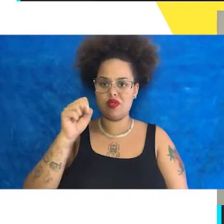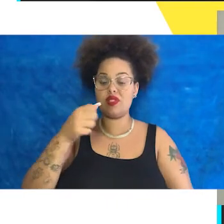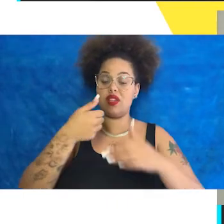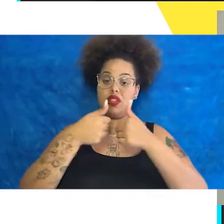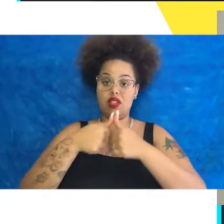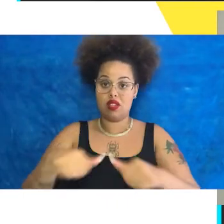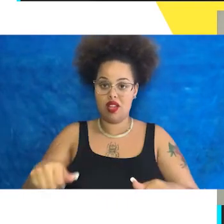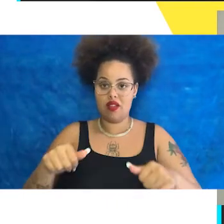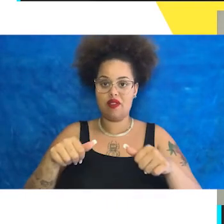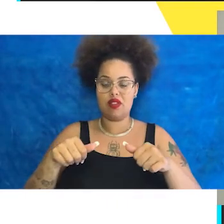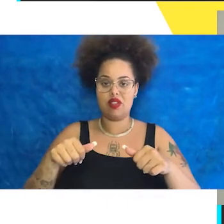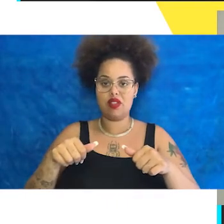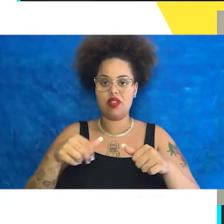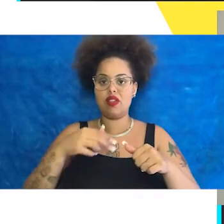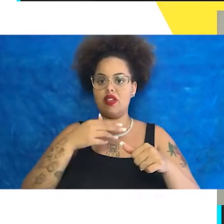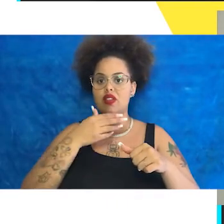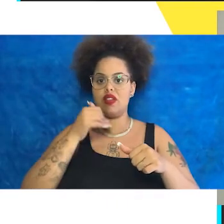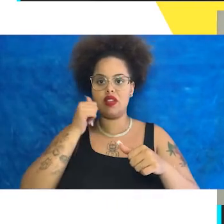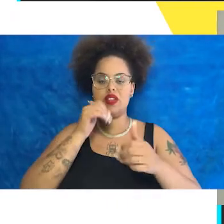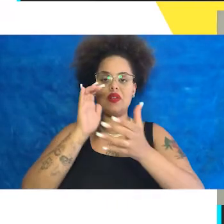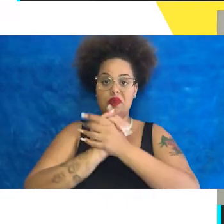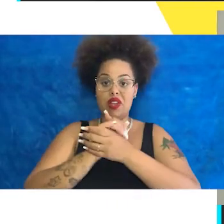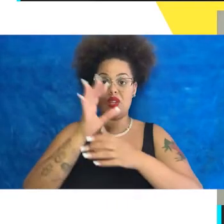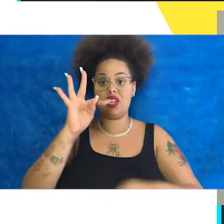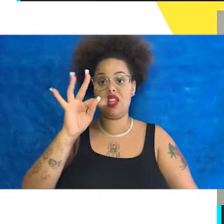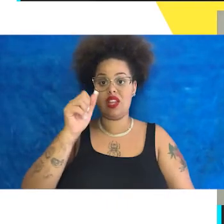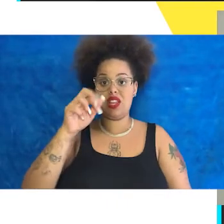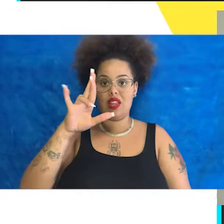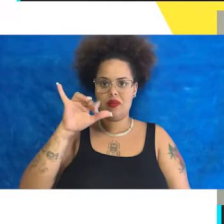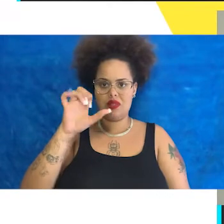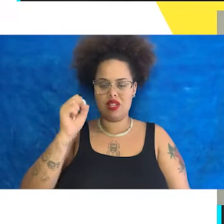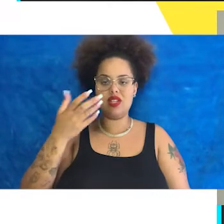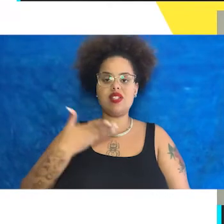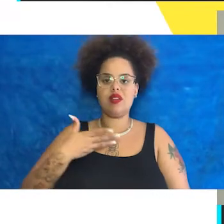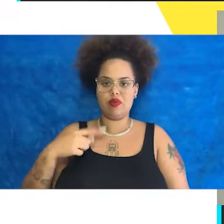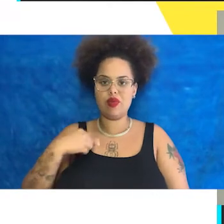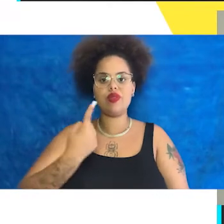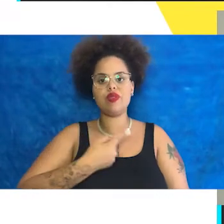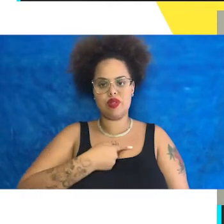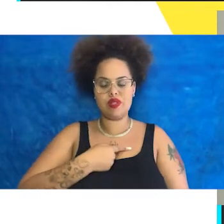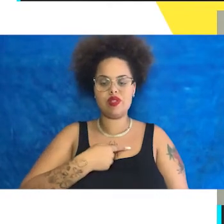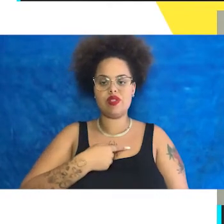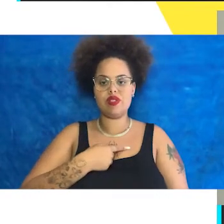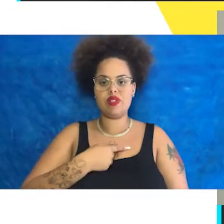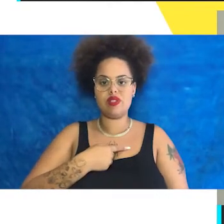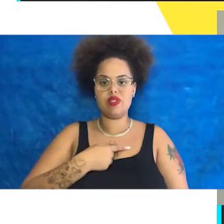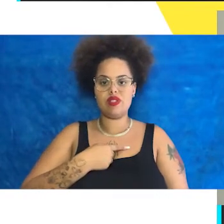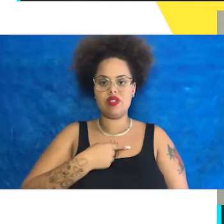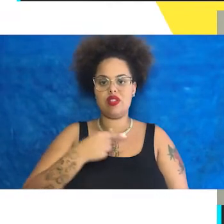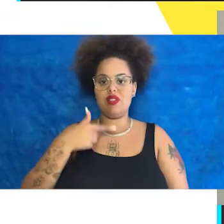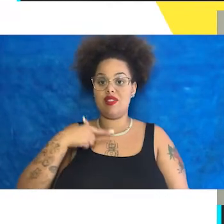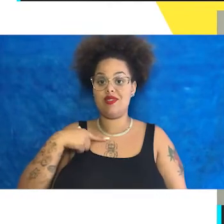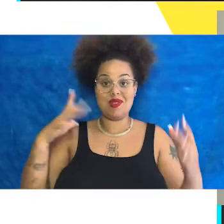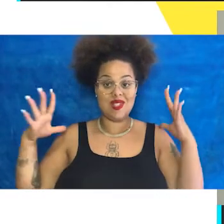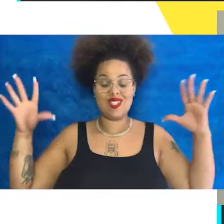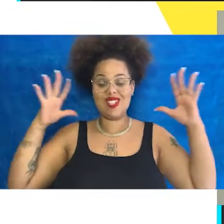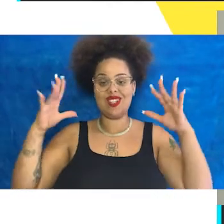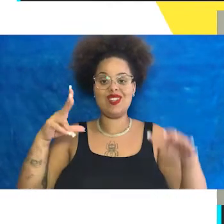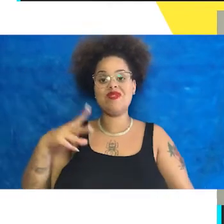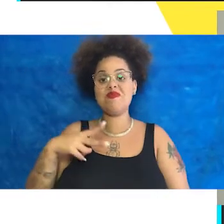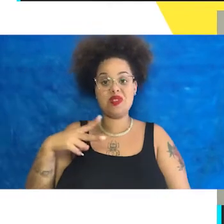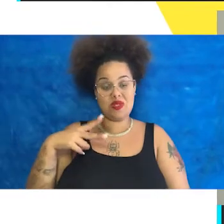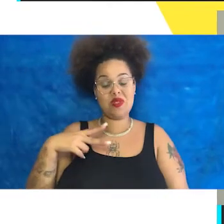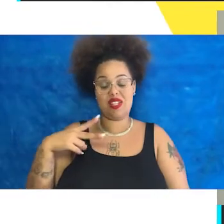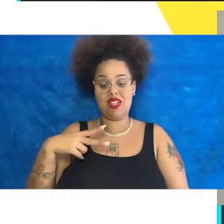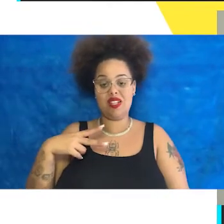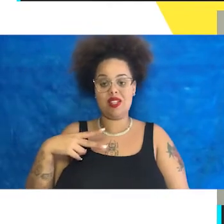que é marido, esposo, companheiro da Tamires, um amigão, companheiro nosso também. Meu cenógrafo particular.